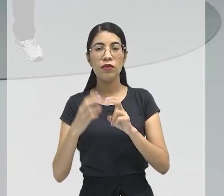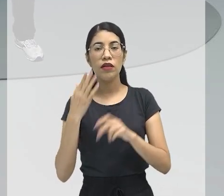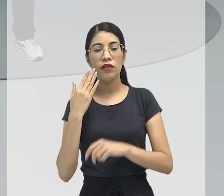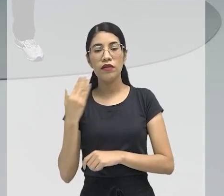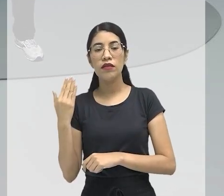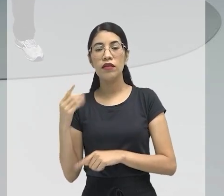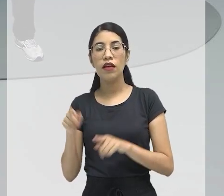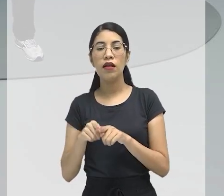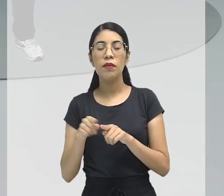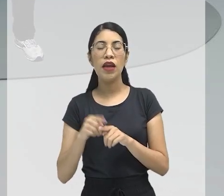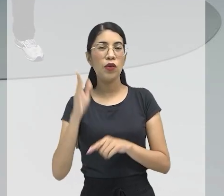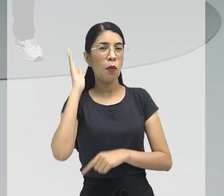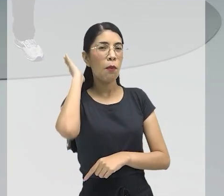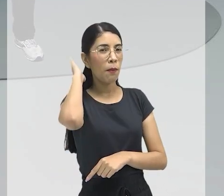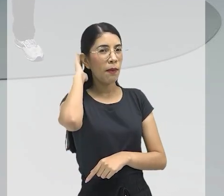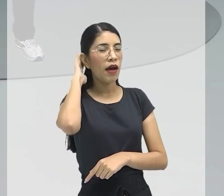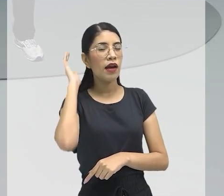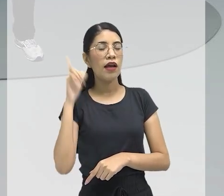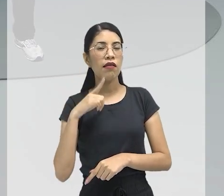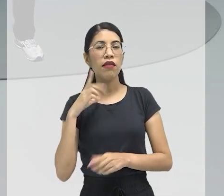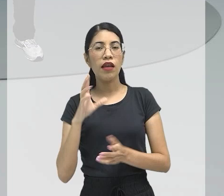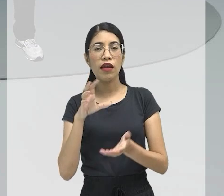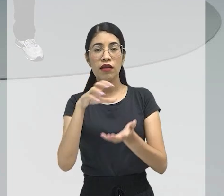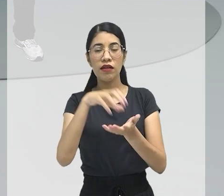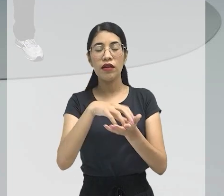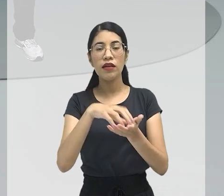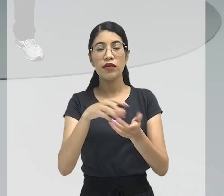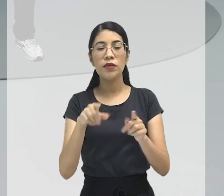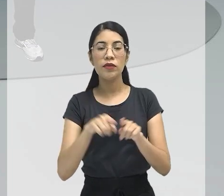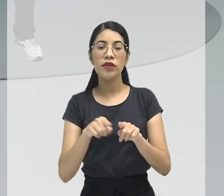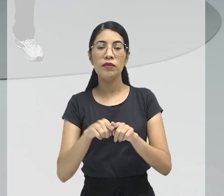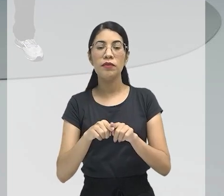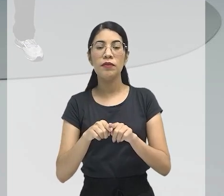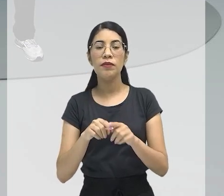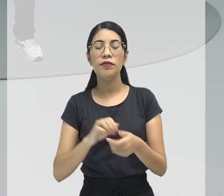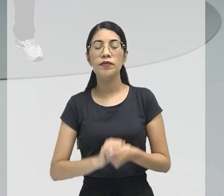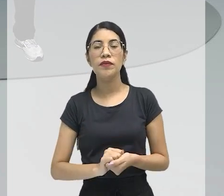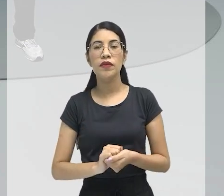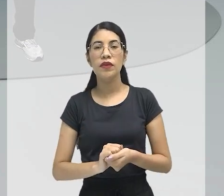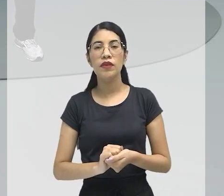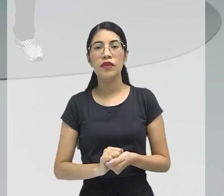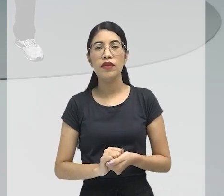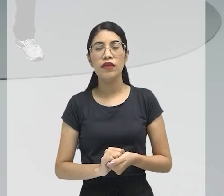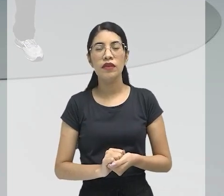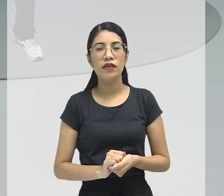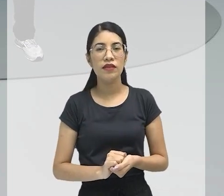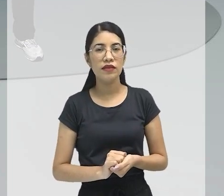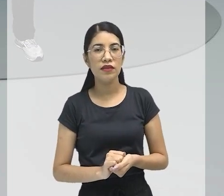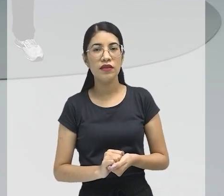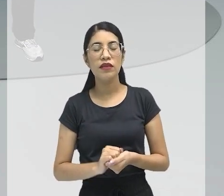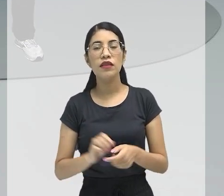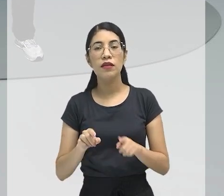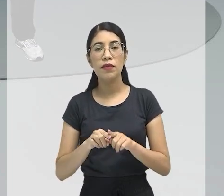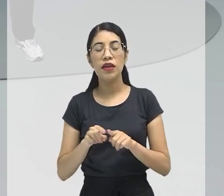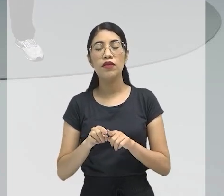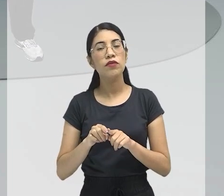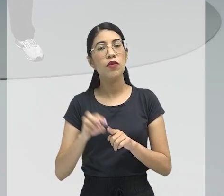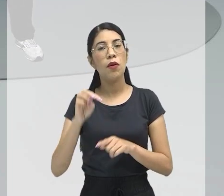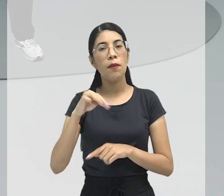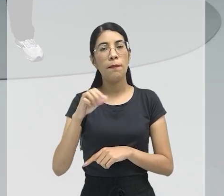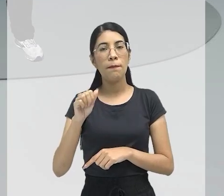e Chavante, que também está lá no Uka-Uka, do Mato Grosso, ok? São esses aí